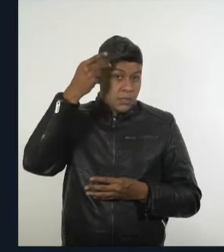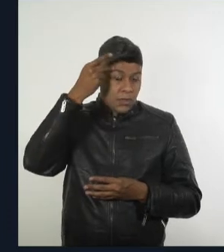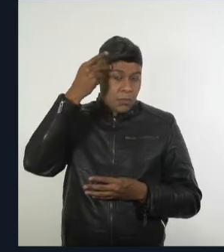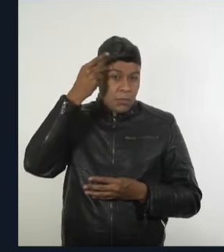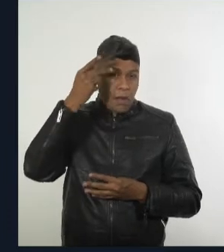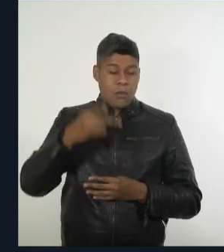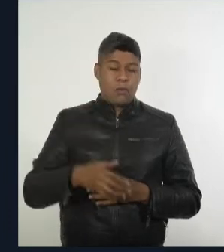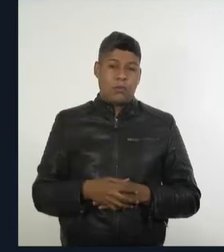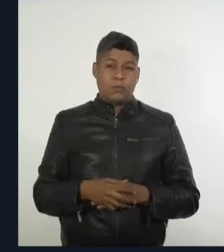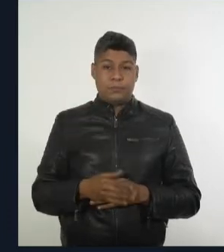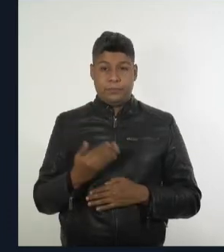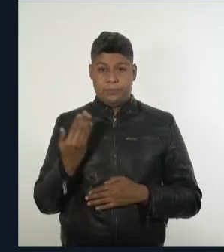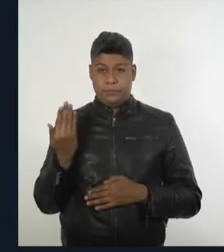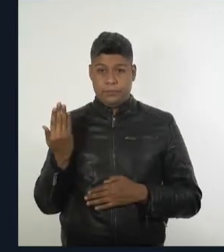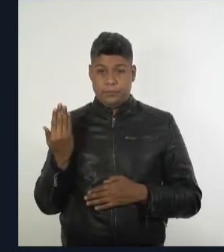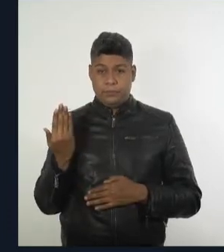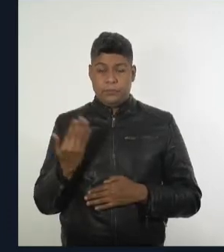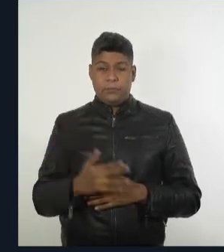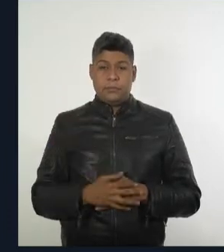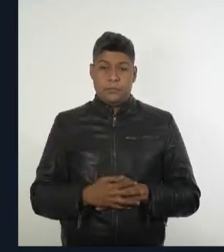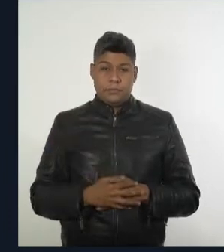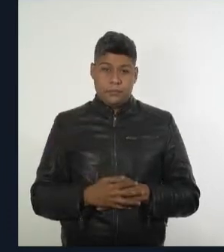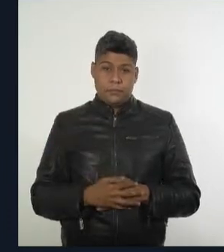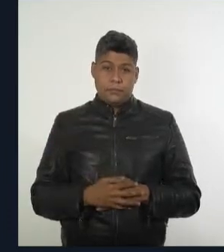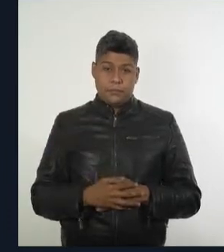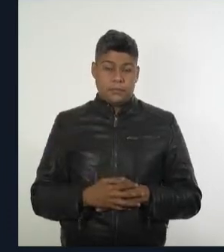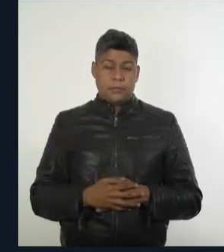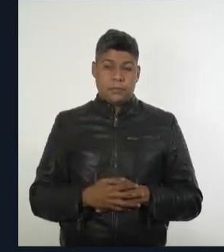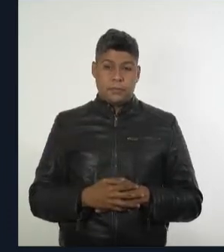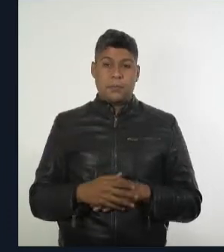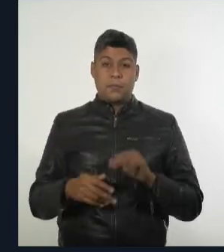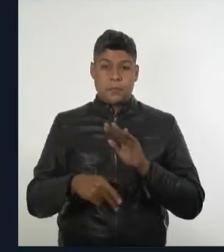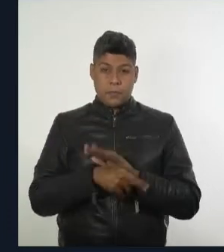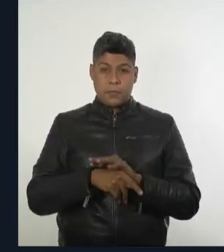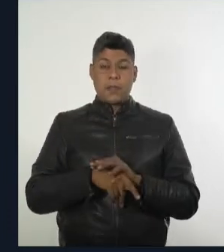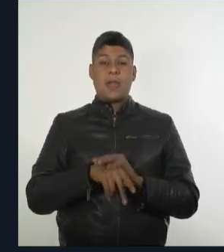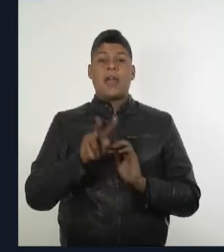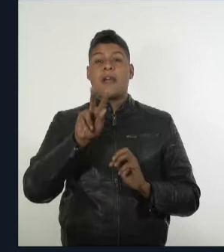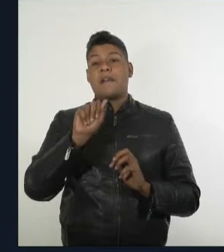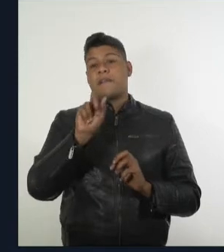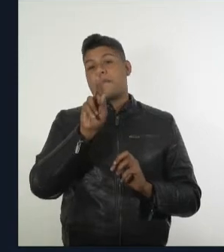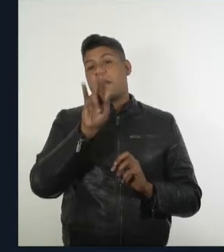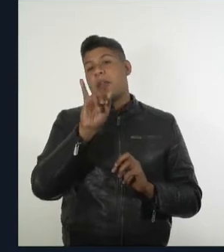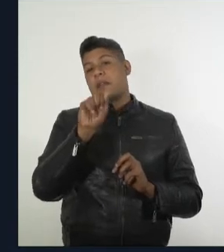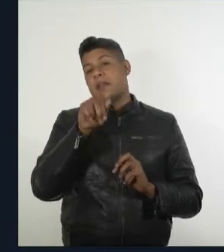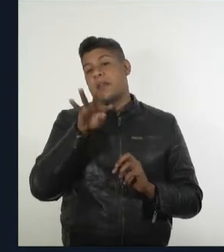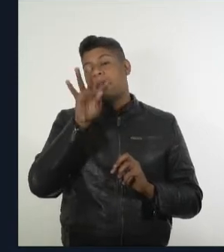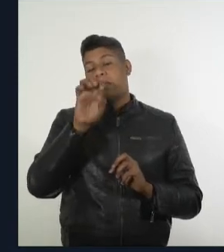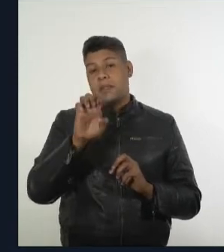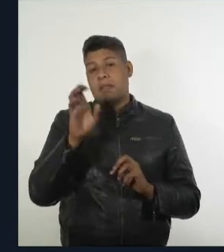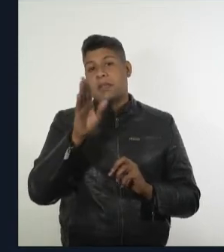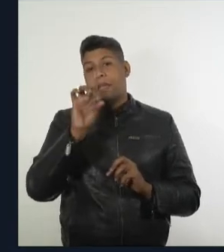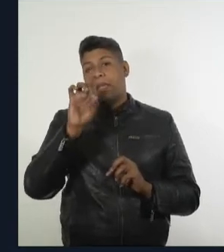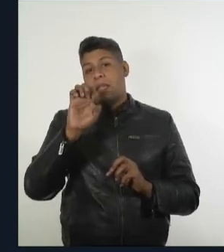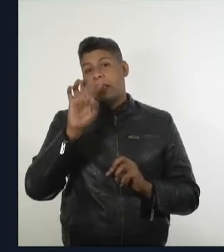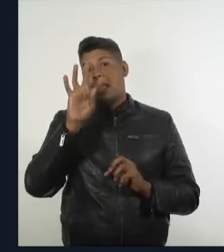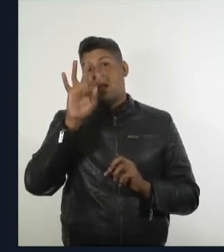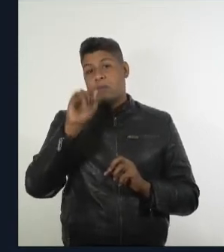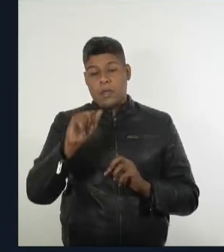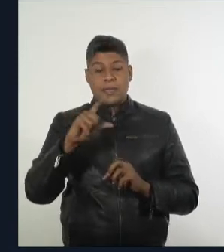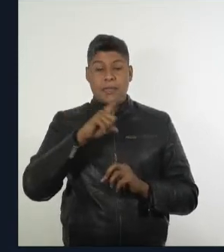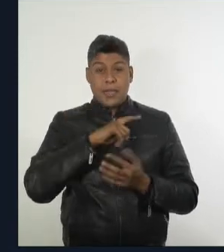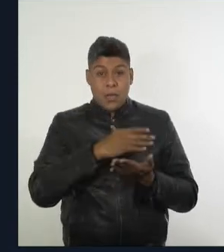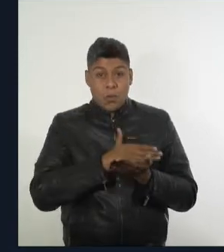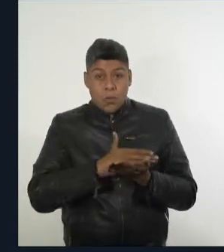Aqui também o traçado em relação à variante Delta, então, quer dizer, a gente já tem o início dos